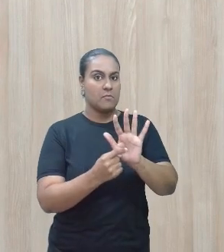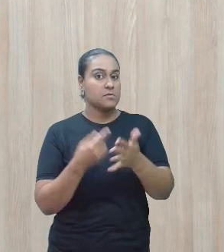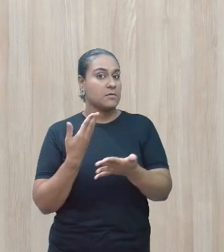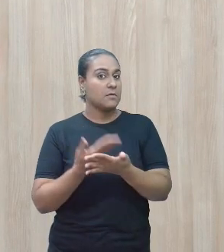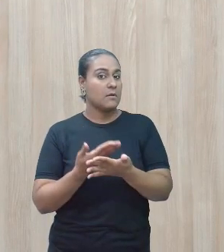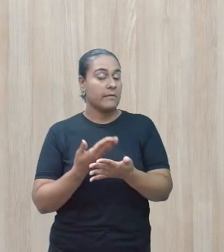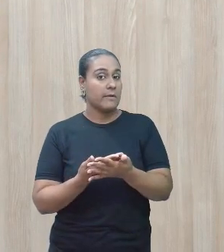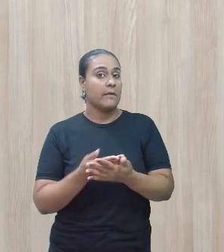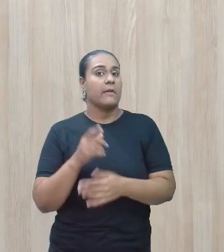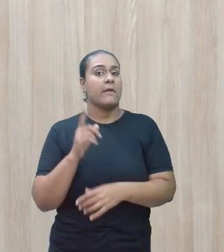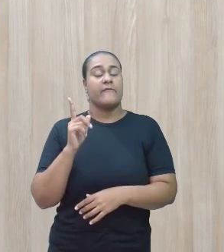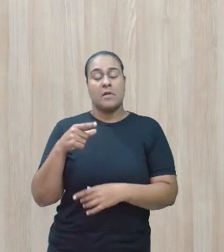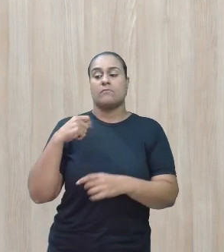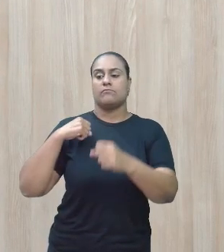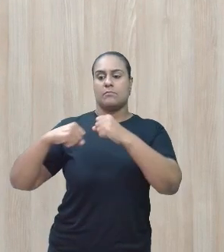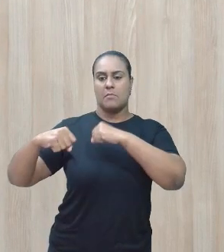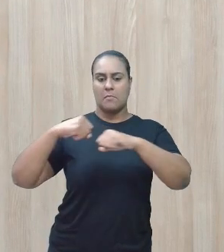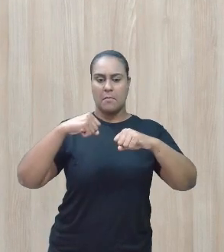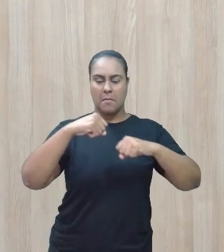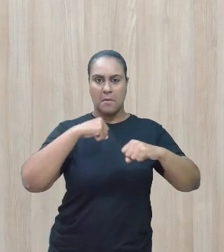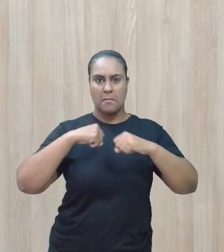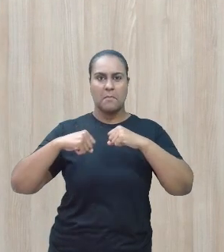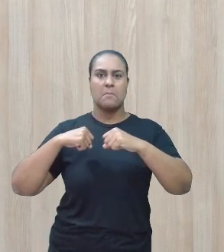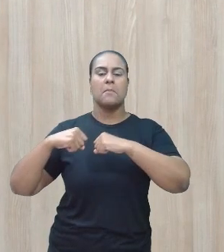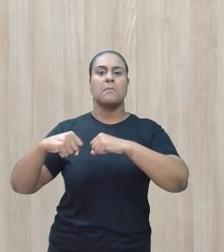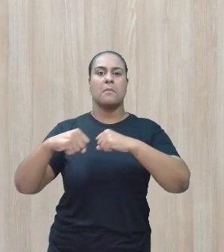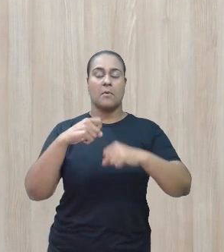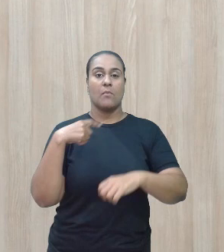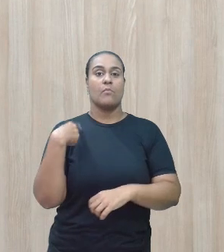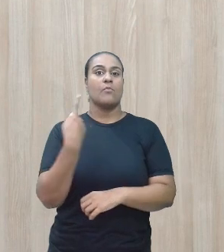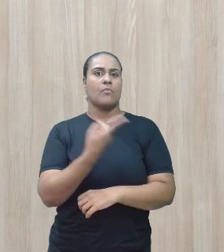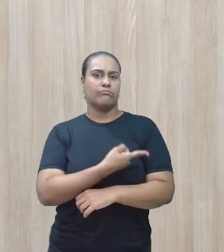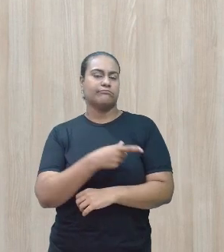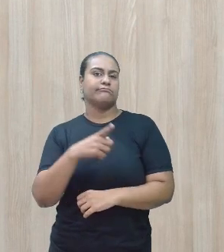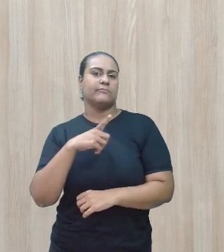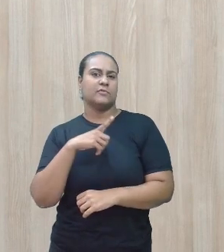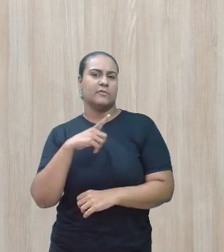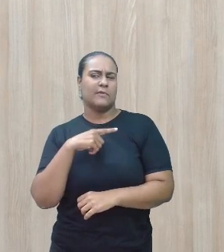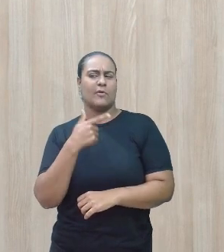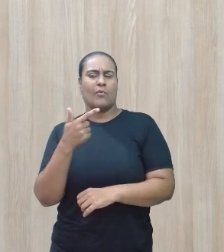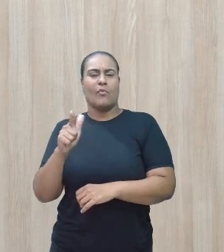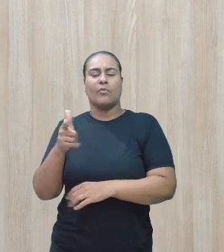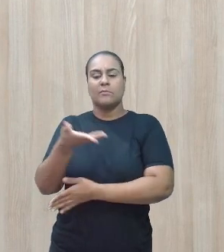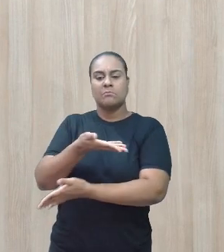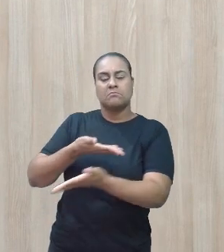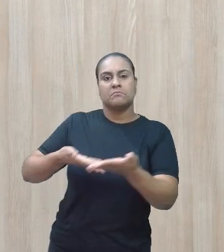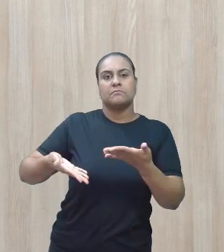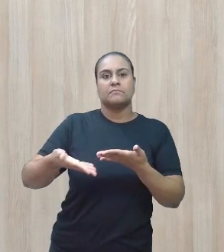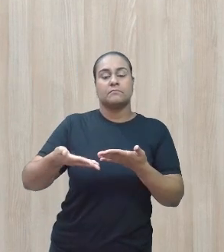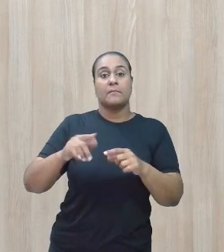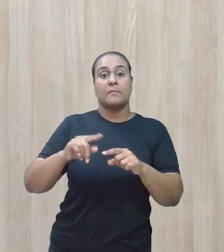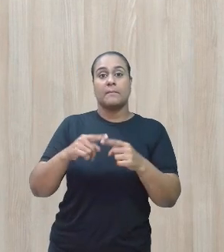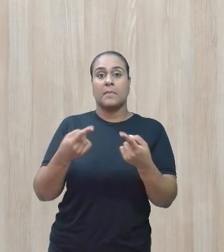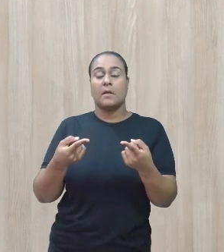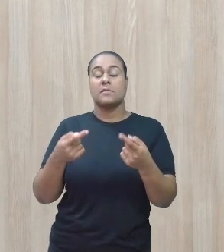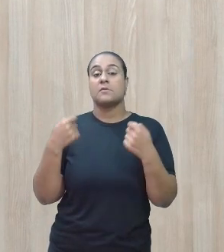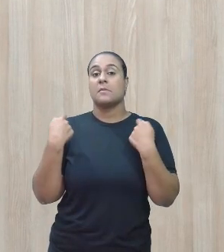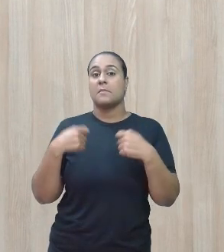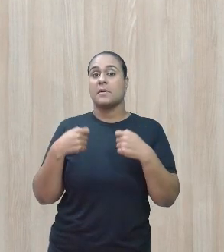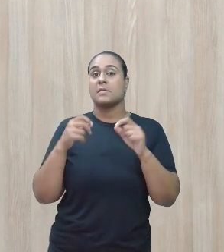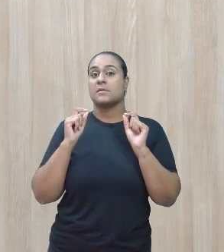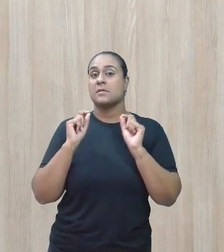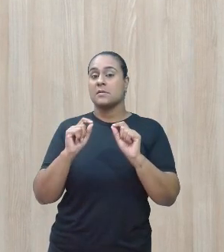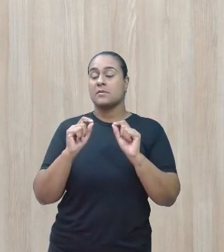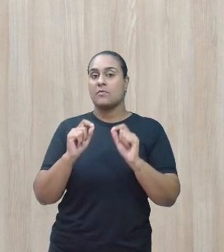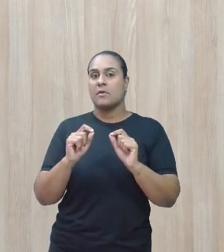ele vai ser bastante debatido aqui, quando a gente tiver algumas outras interações, mas ele precisa que você aí na